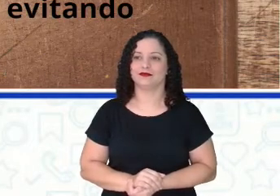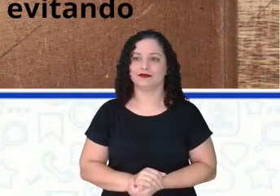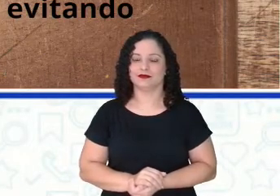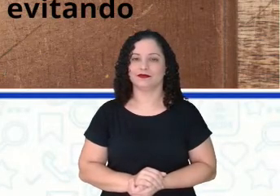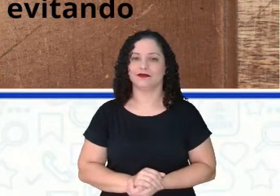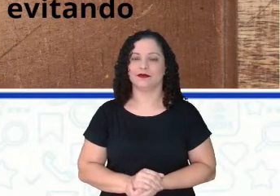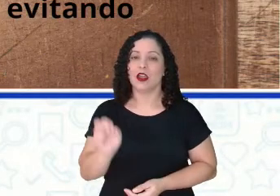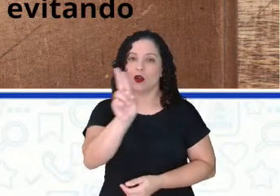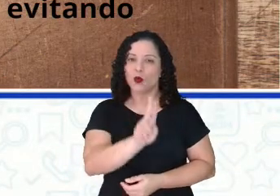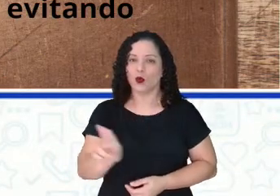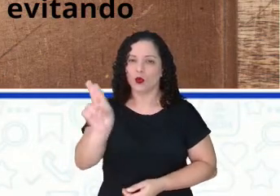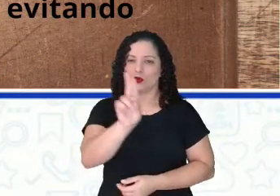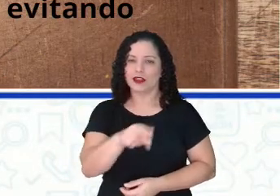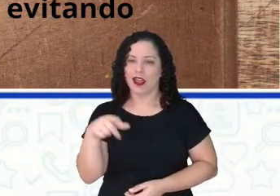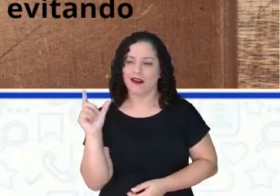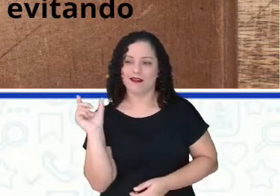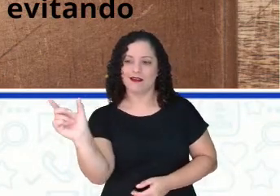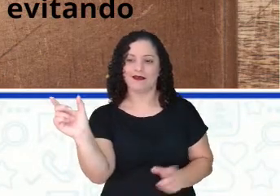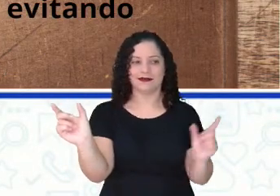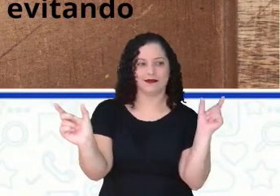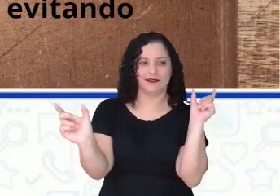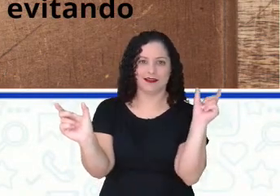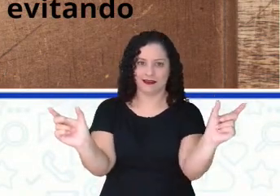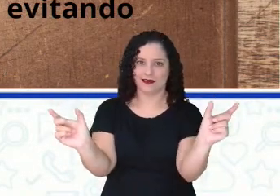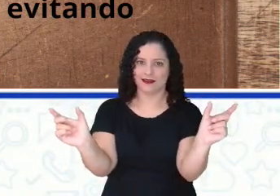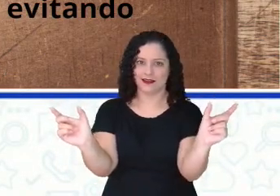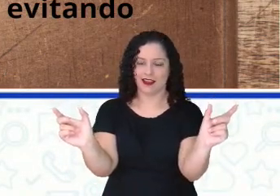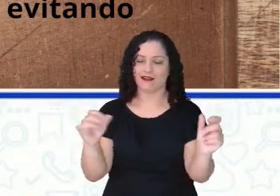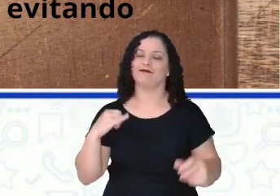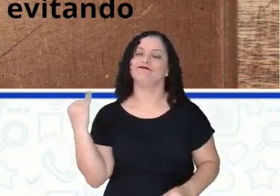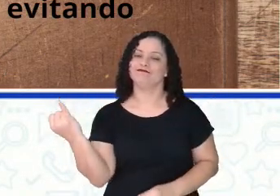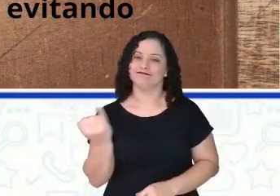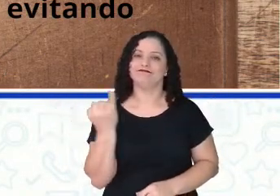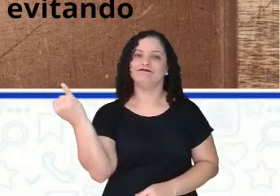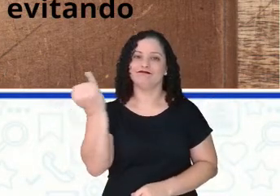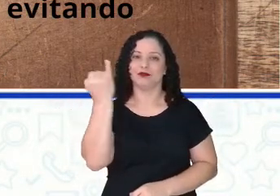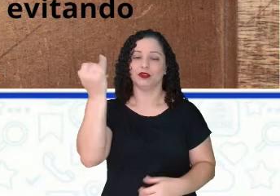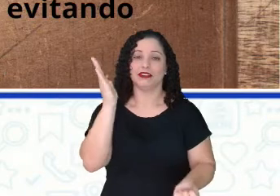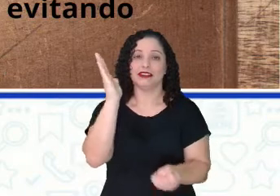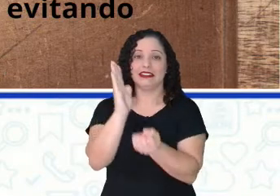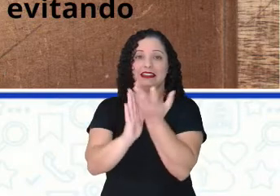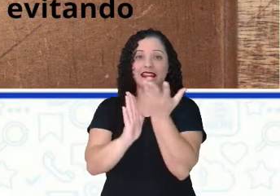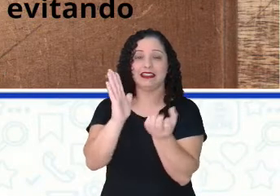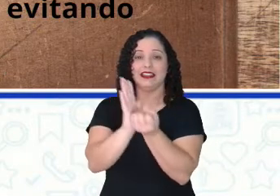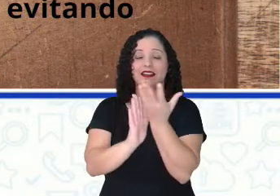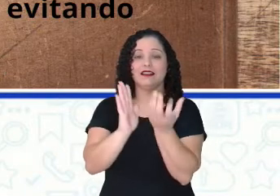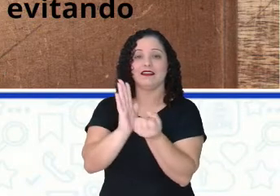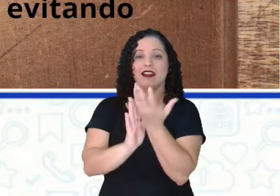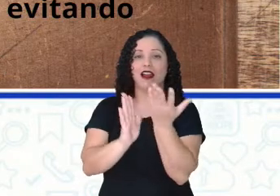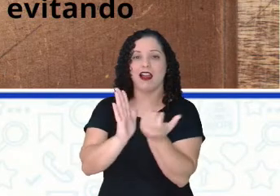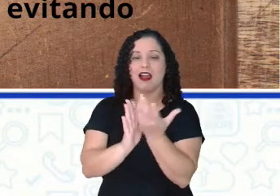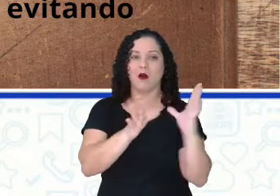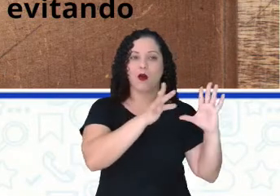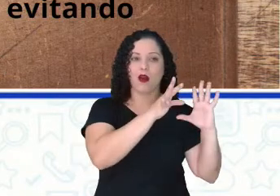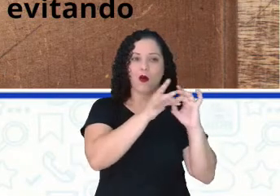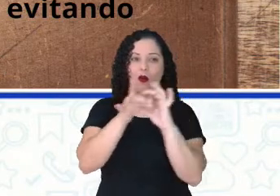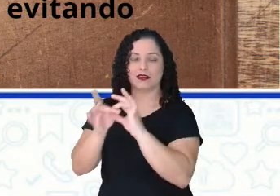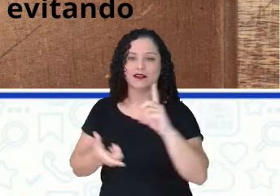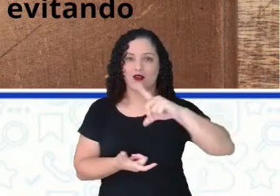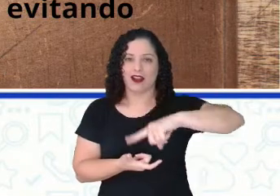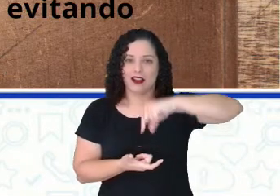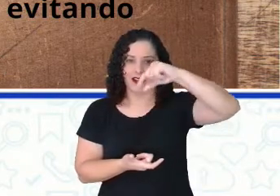O uso de hiperônimos e hipônimos é essencial para a construção de uma boa coesão